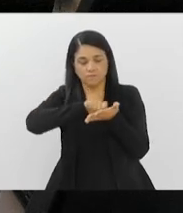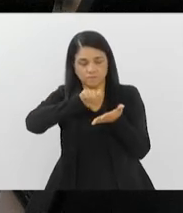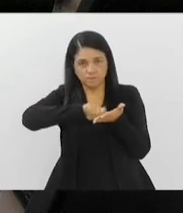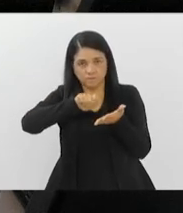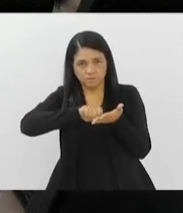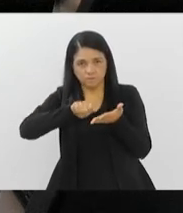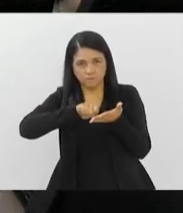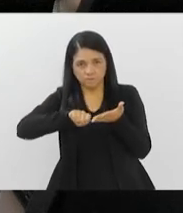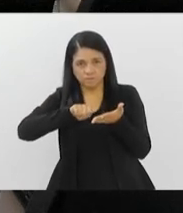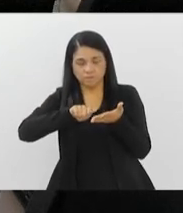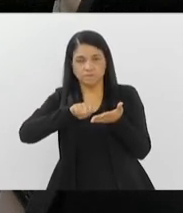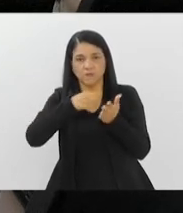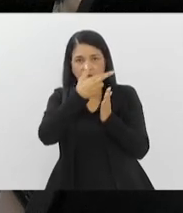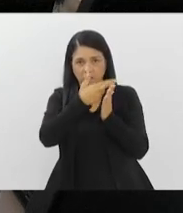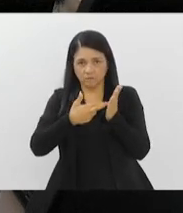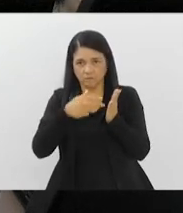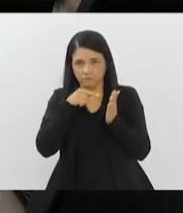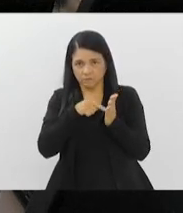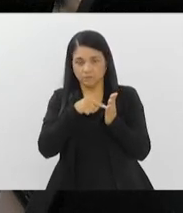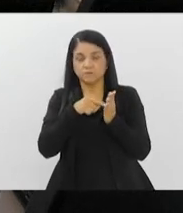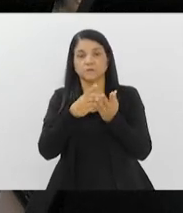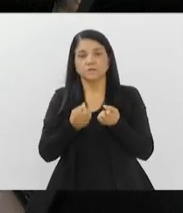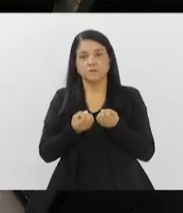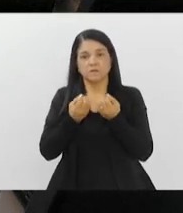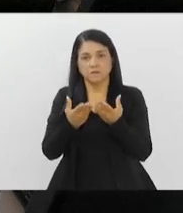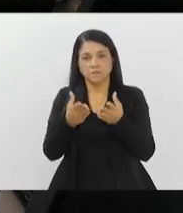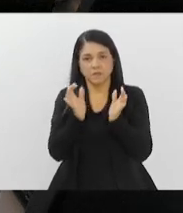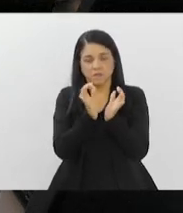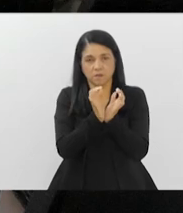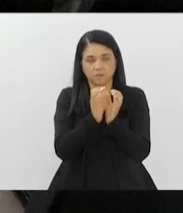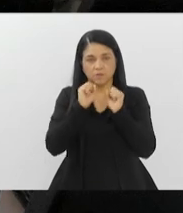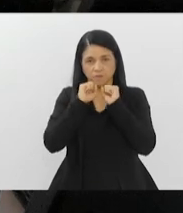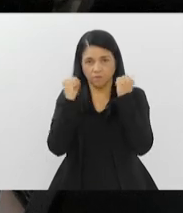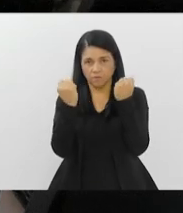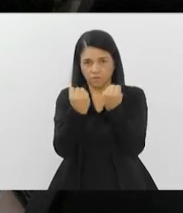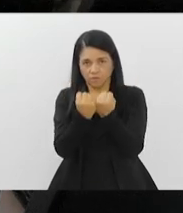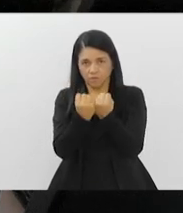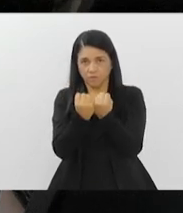formulário que será entregue pela equipe do fórum e